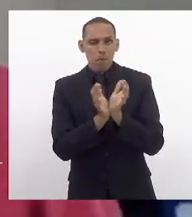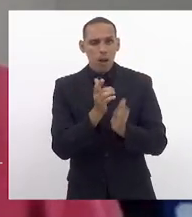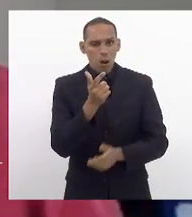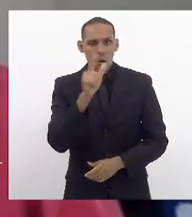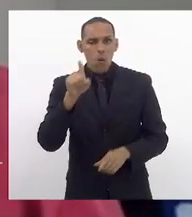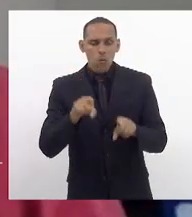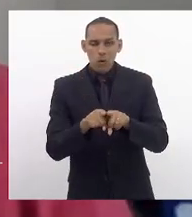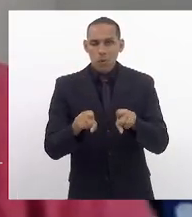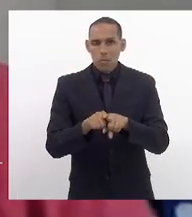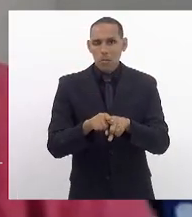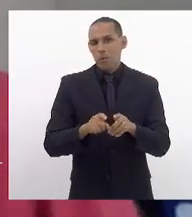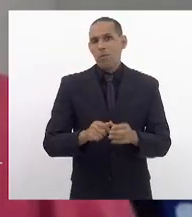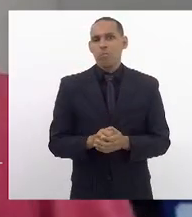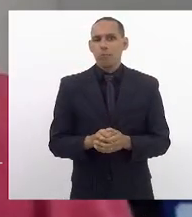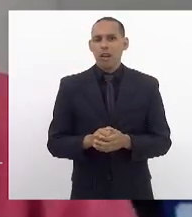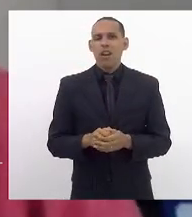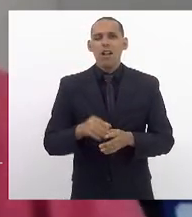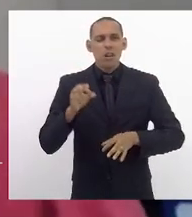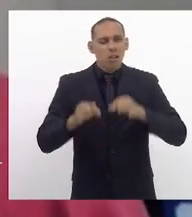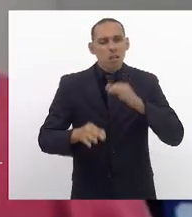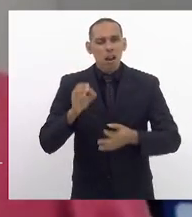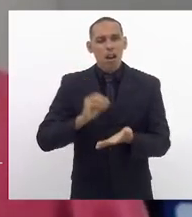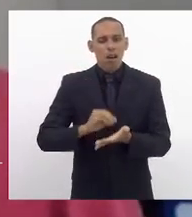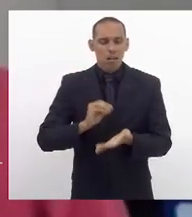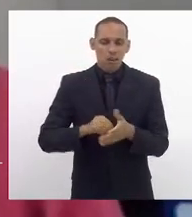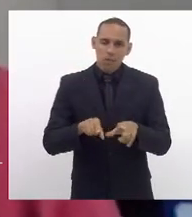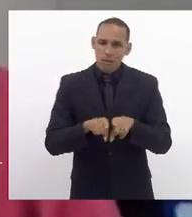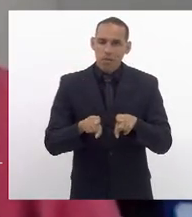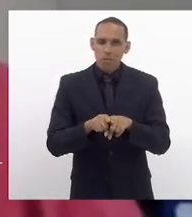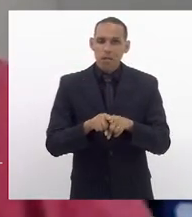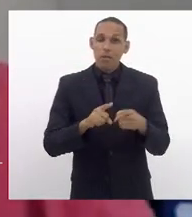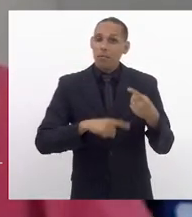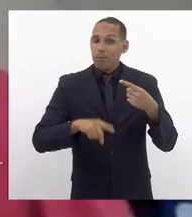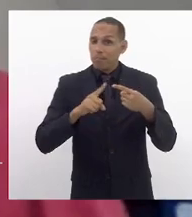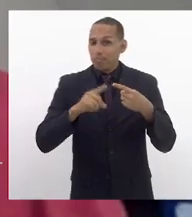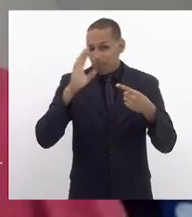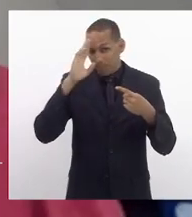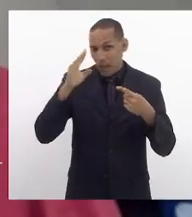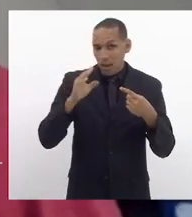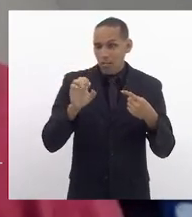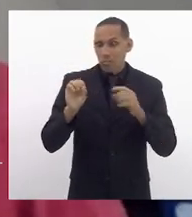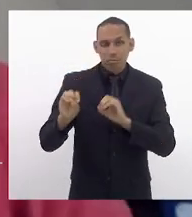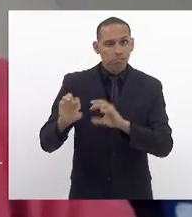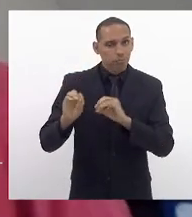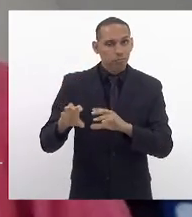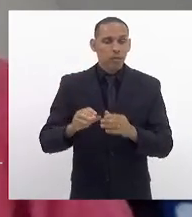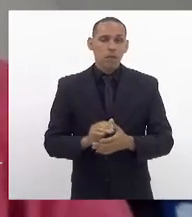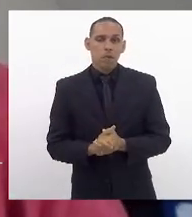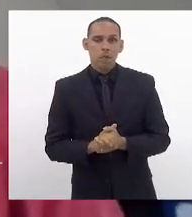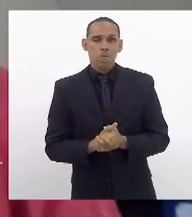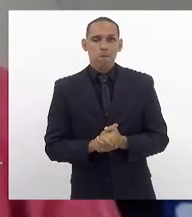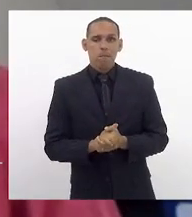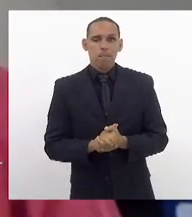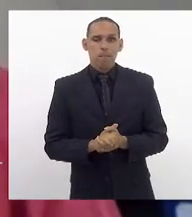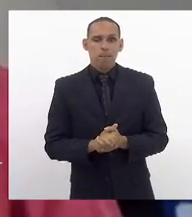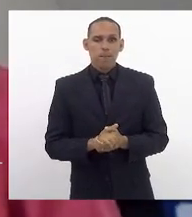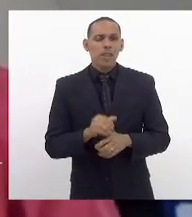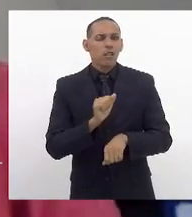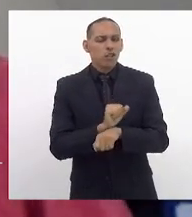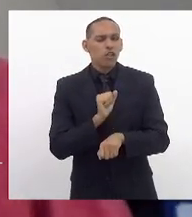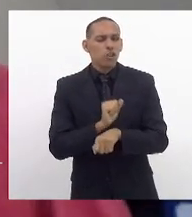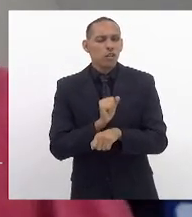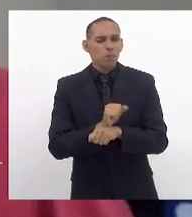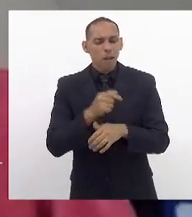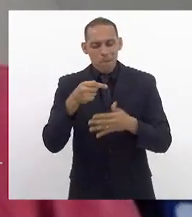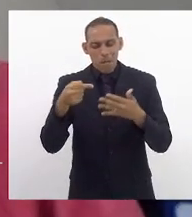seguem injustiçadas. Destaco aí a educação, que aguarda aí uma série de medidas,